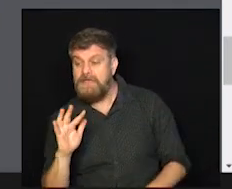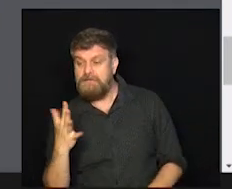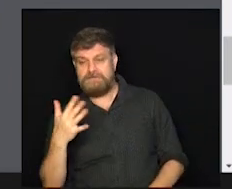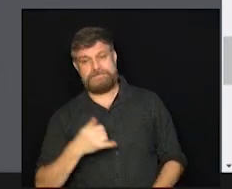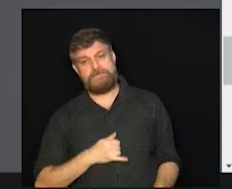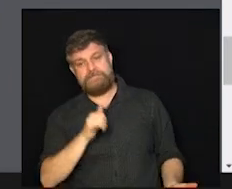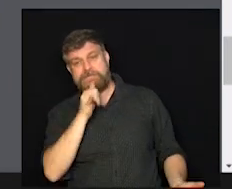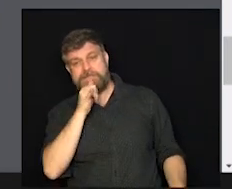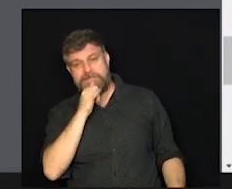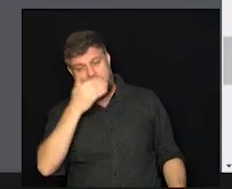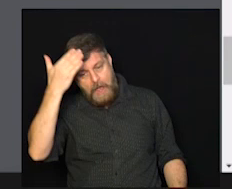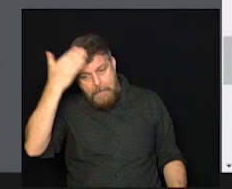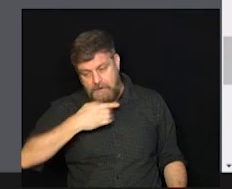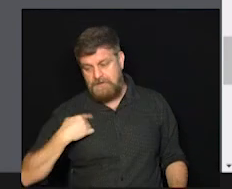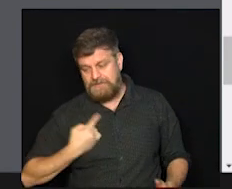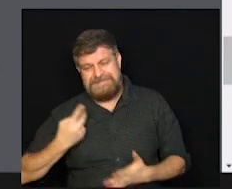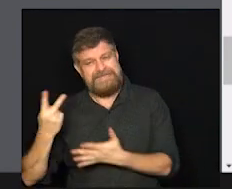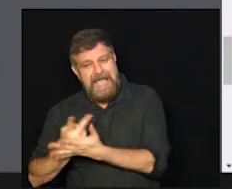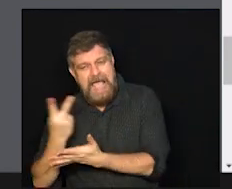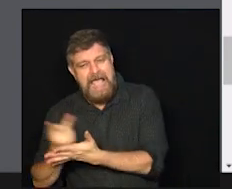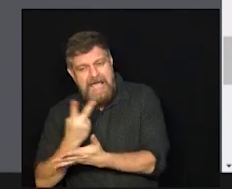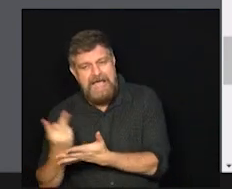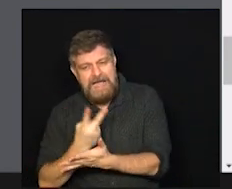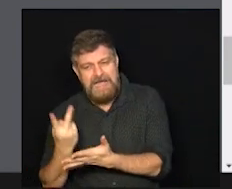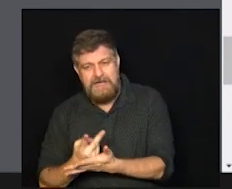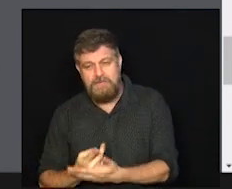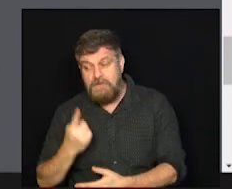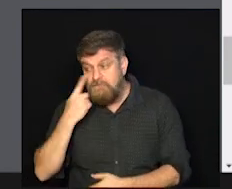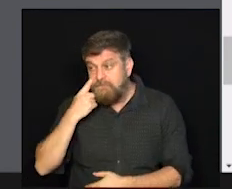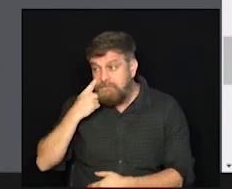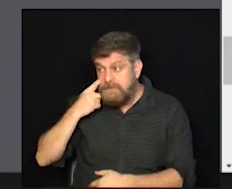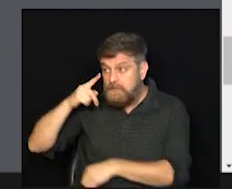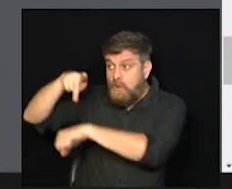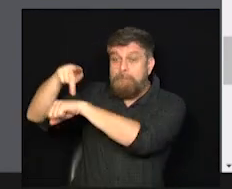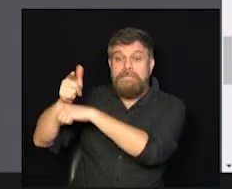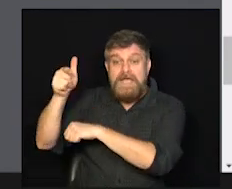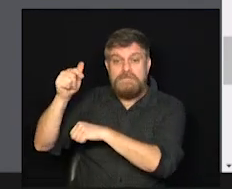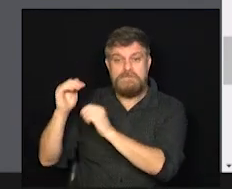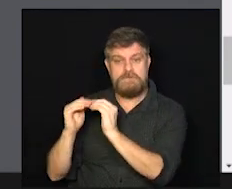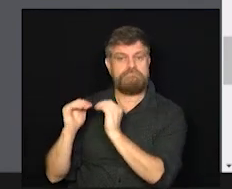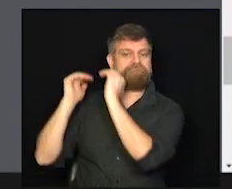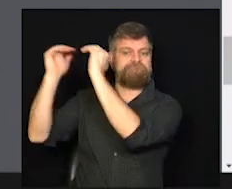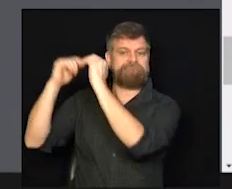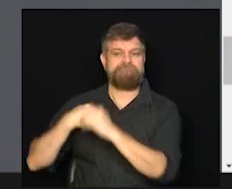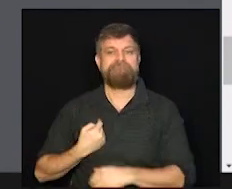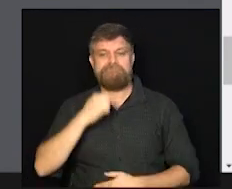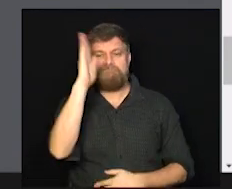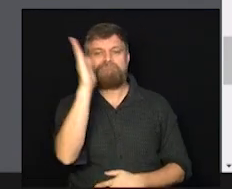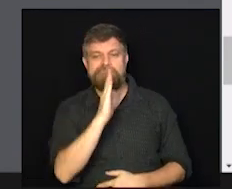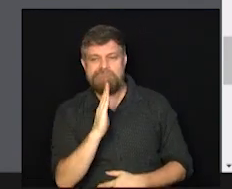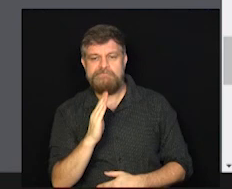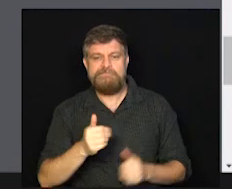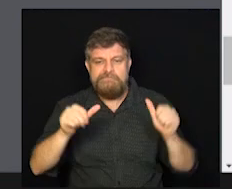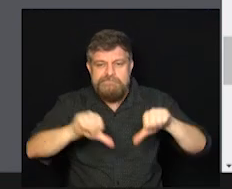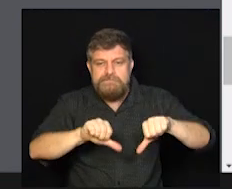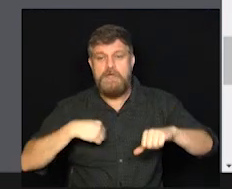exemplo, porque nós erramos e patinamos vendo outras nações. E temos condições para fazer algo